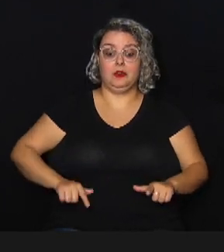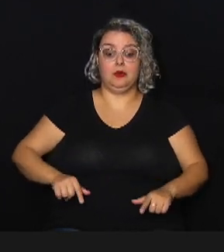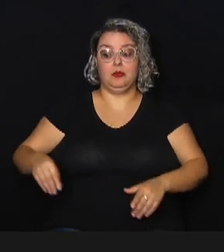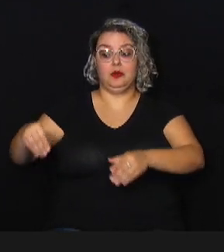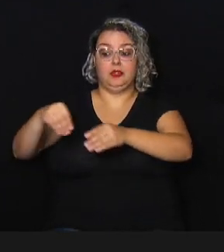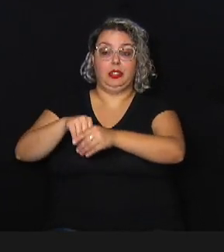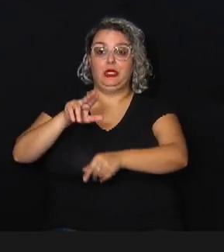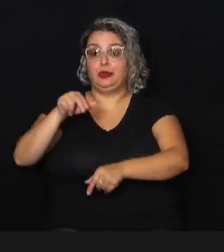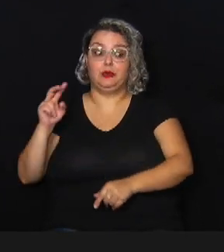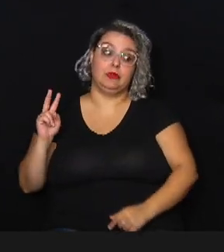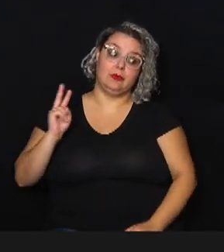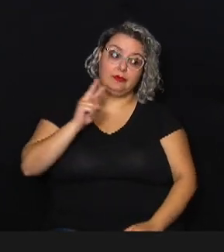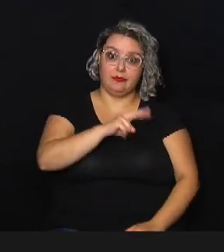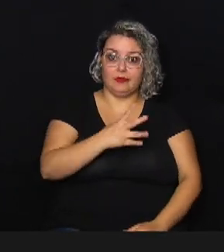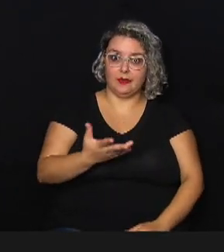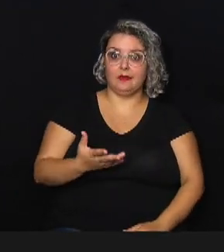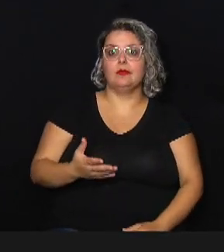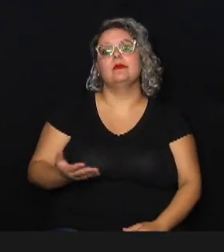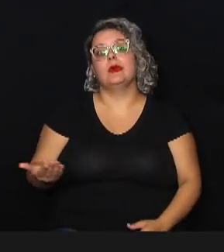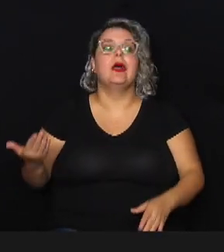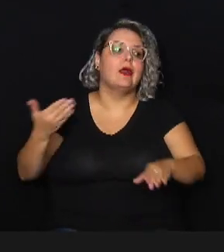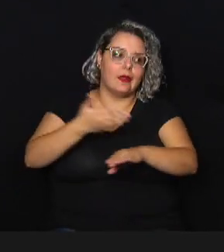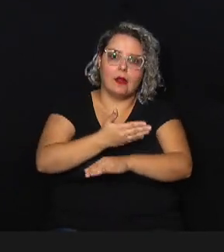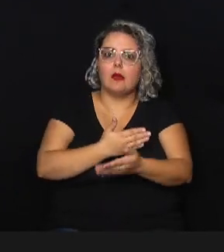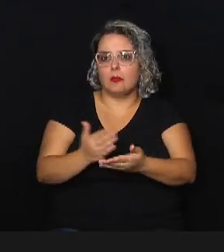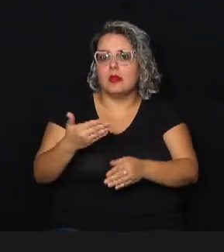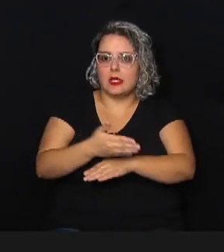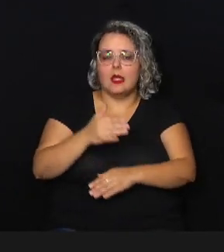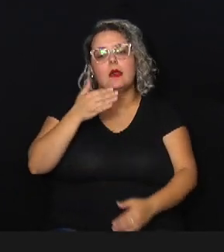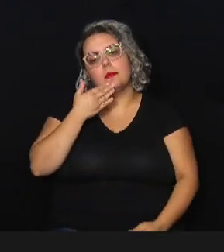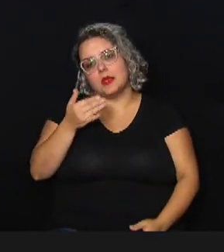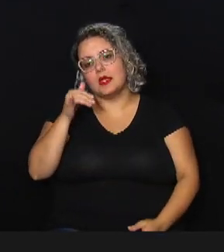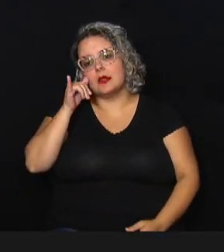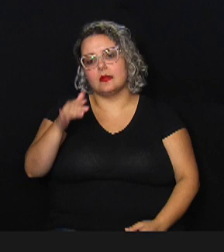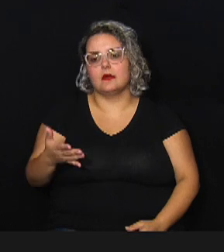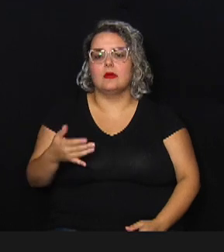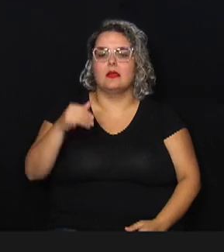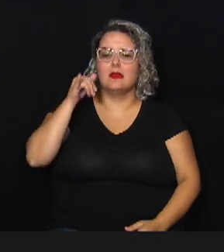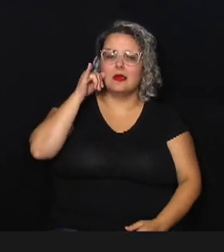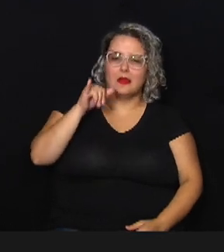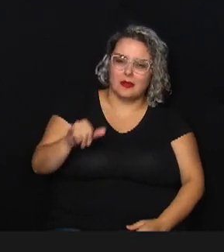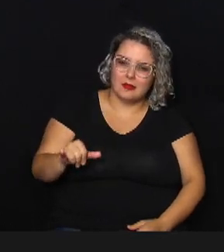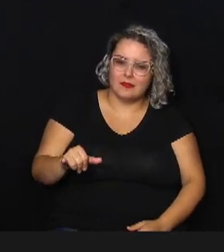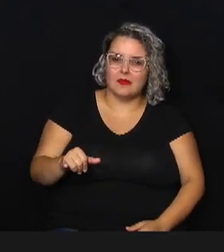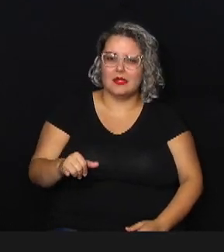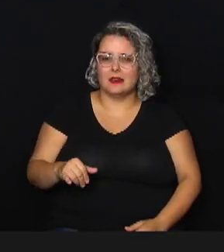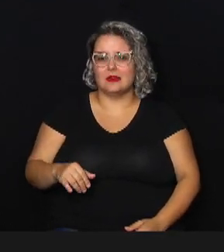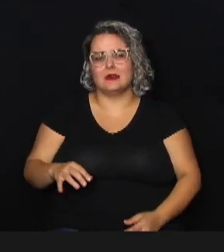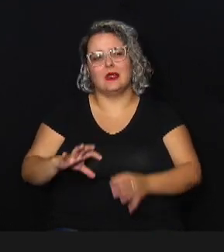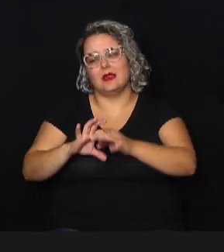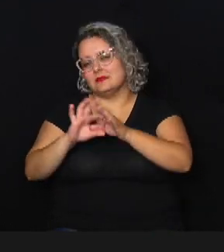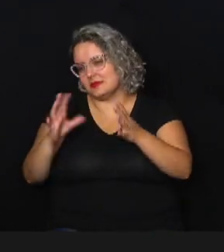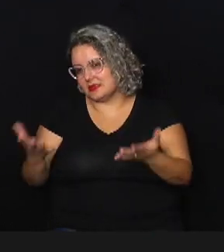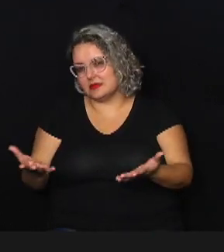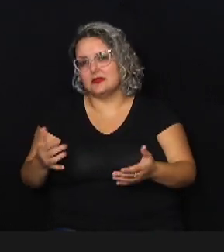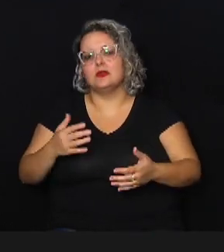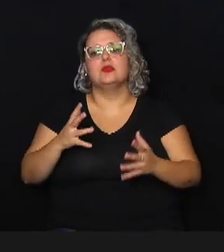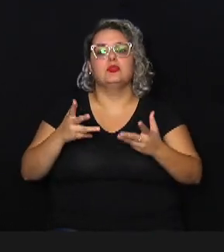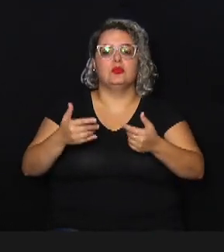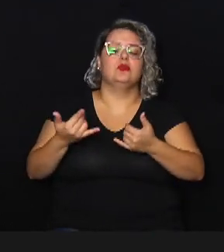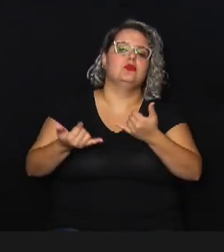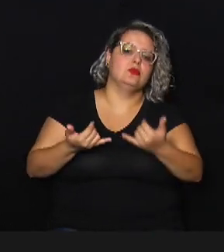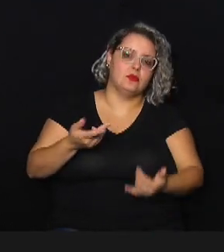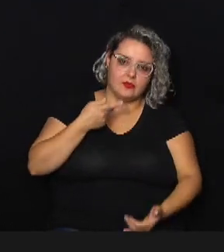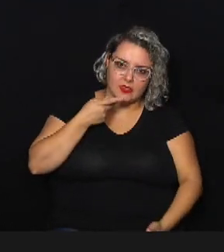aparecer, sabe, essas coisas? Isso a gente pede para evitar, tá? Evitar ficar saindo muito de casa, tudo isso a gente vê.